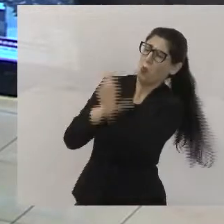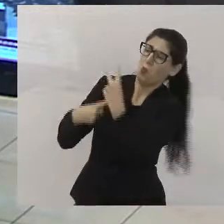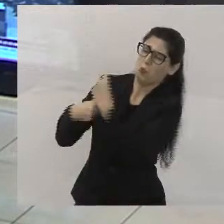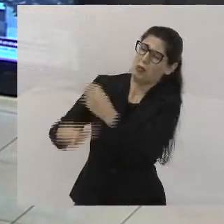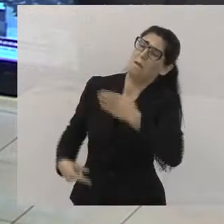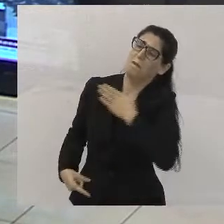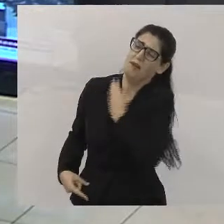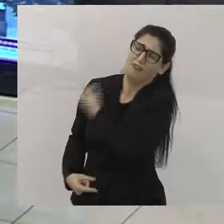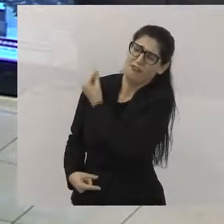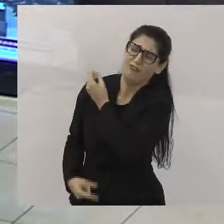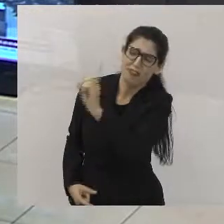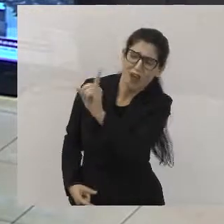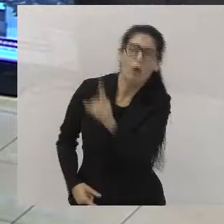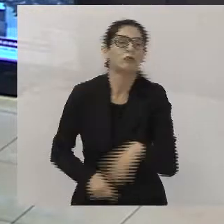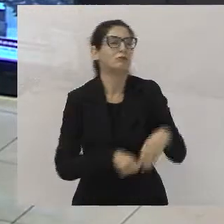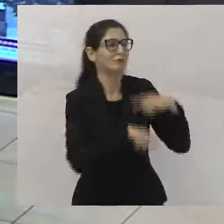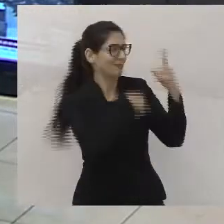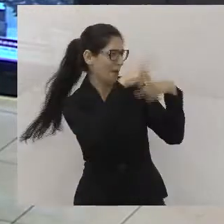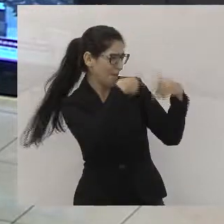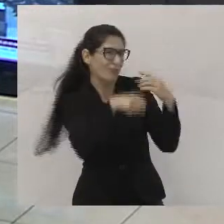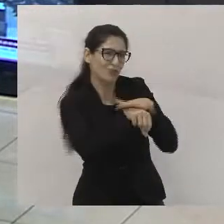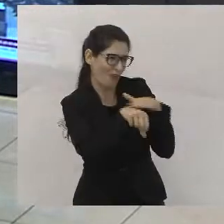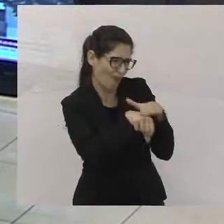pela primeira vez